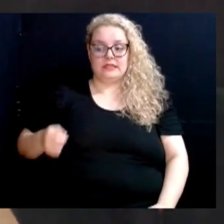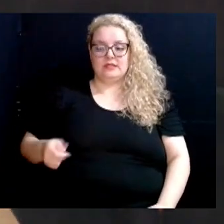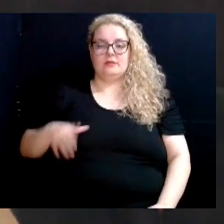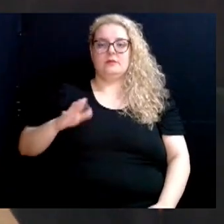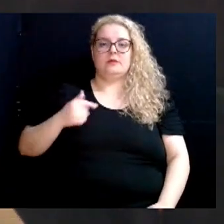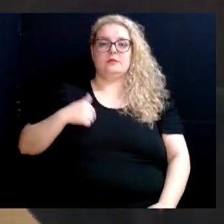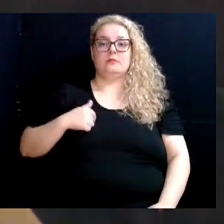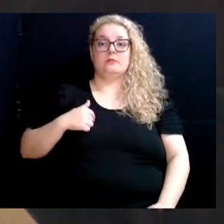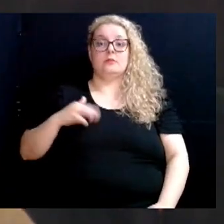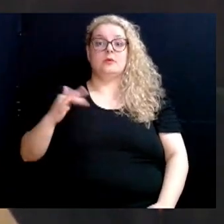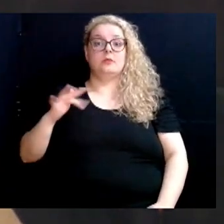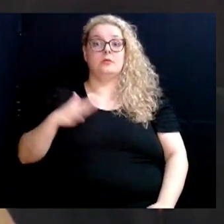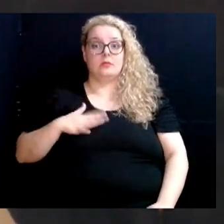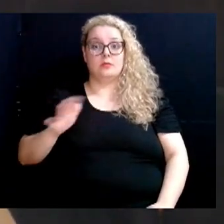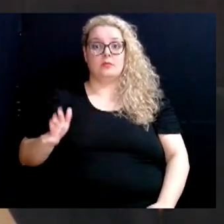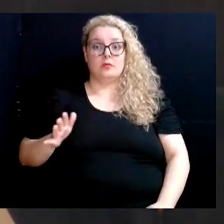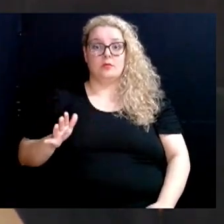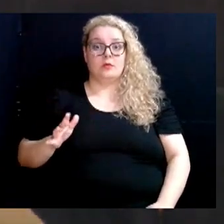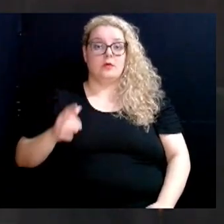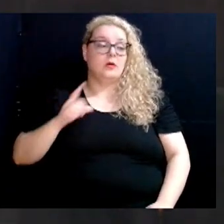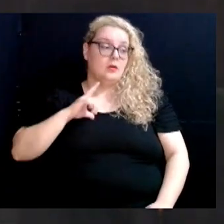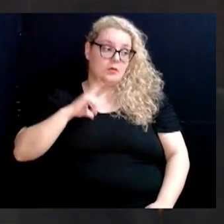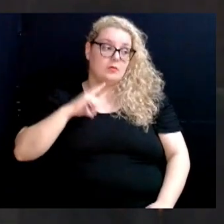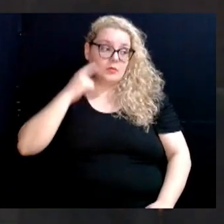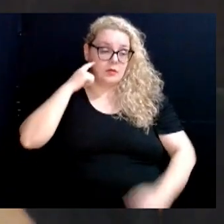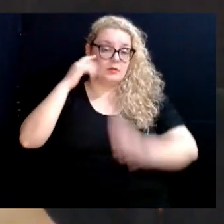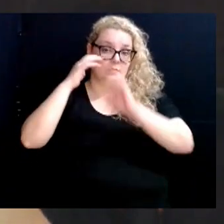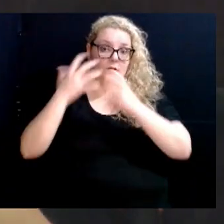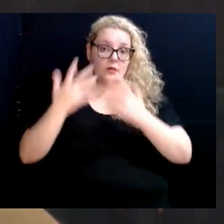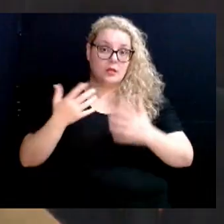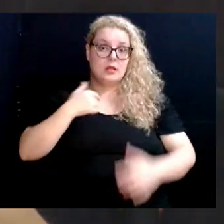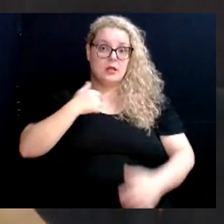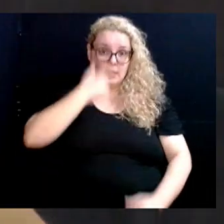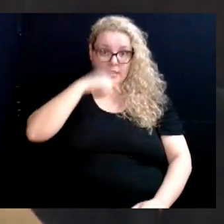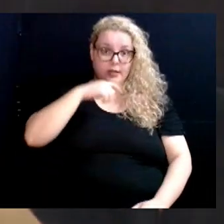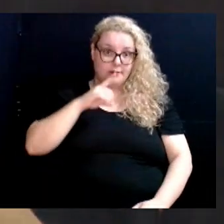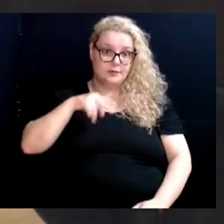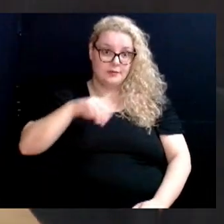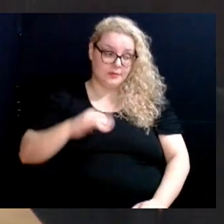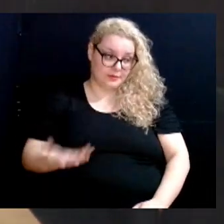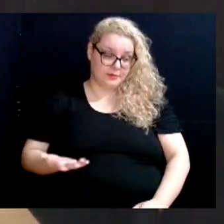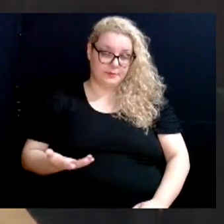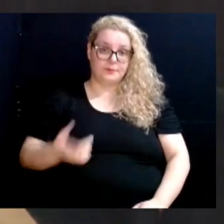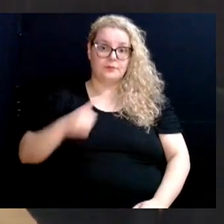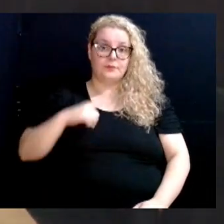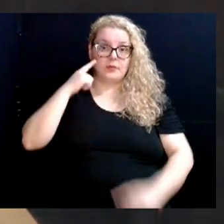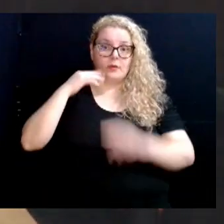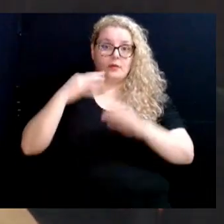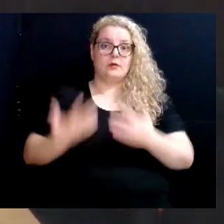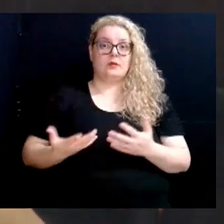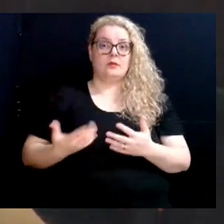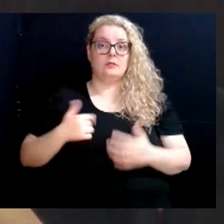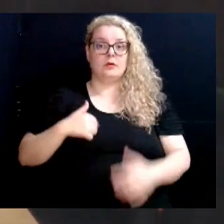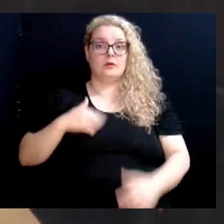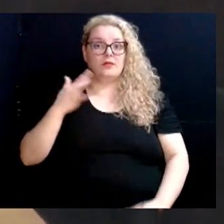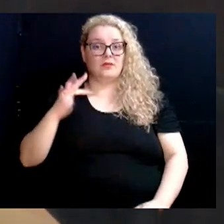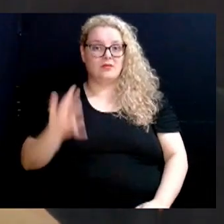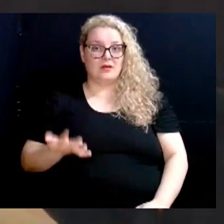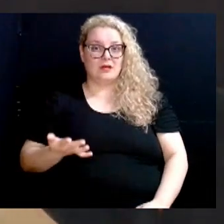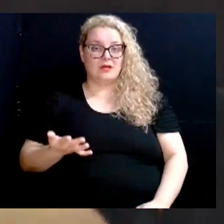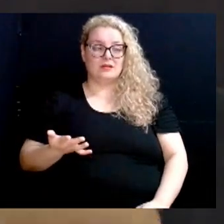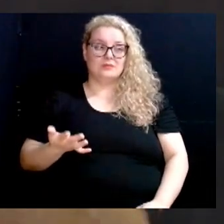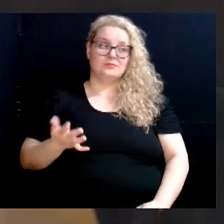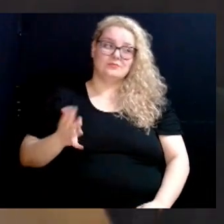ficar dolorida. Eu tenho muito essa reflexão comigo mesma. Isso falando eu, Dani, né? Eu tenho muito essa reflexão, mas eu vou ficar muito dolorida. Mas isso não vai